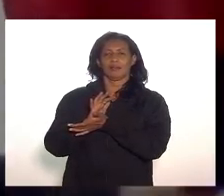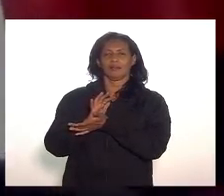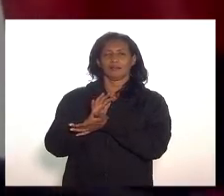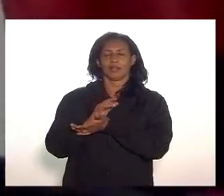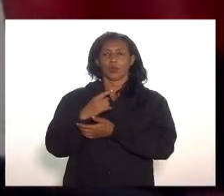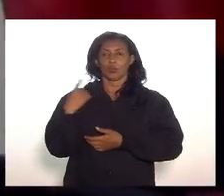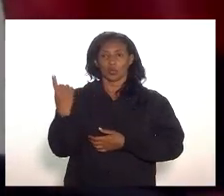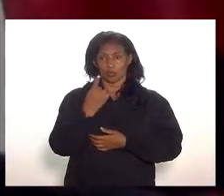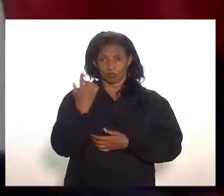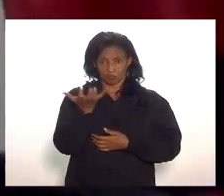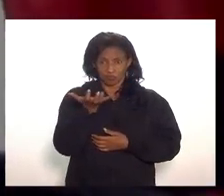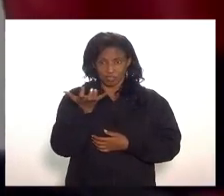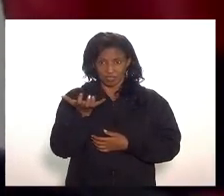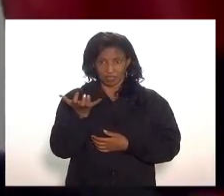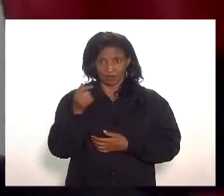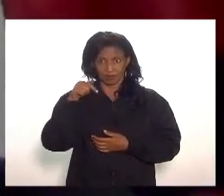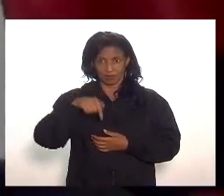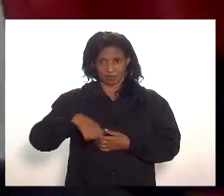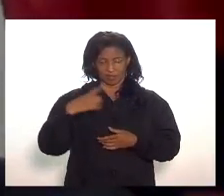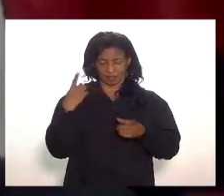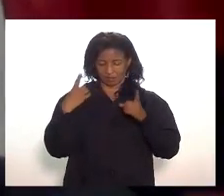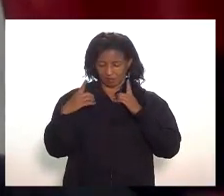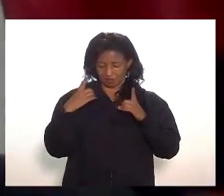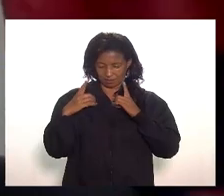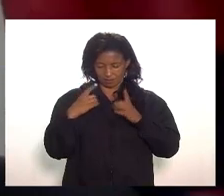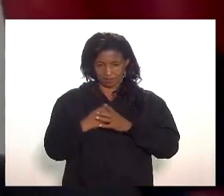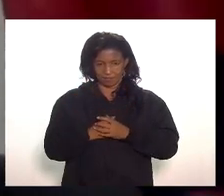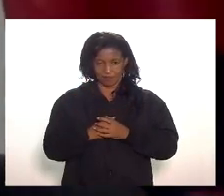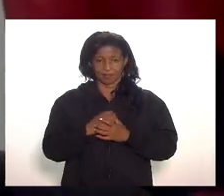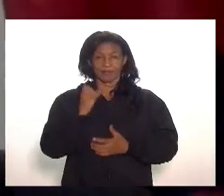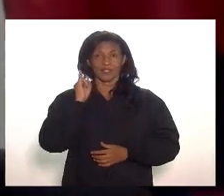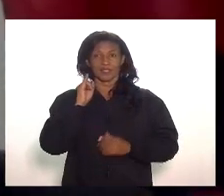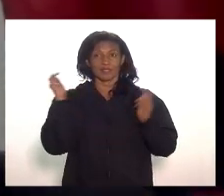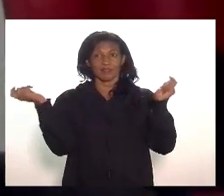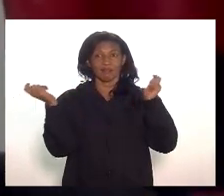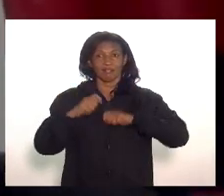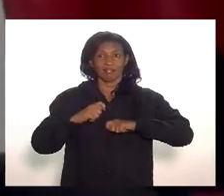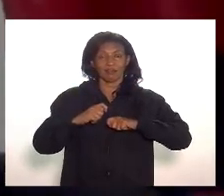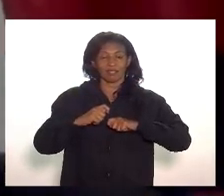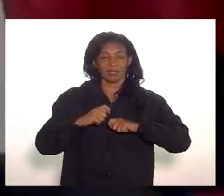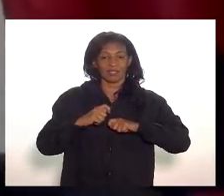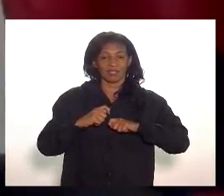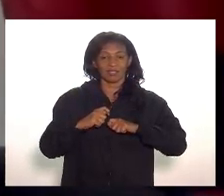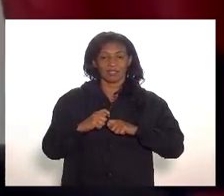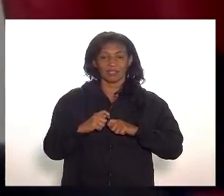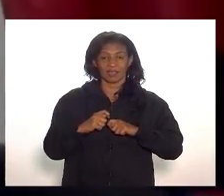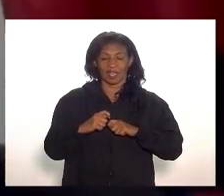estamos discutindo aqui é a possibilidade de ser dado